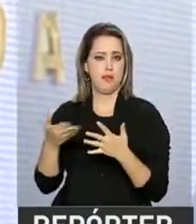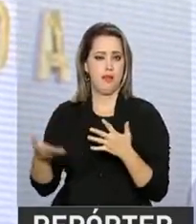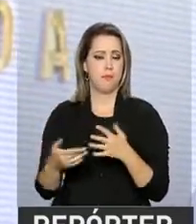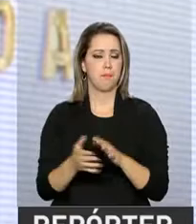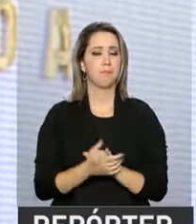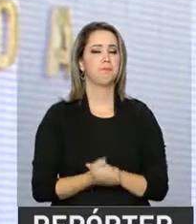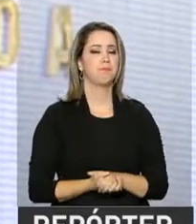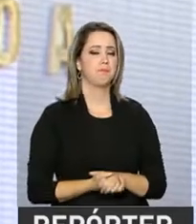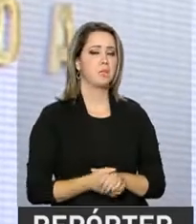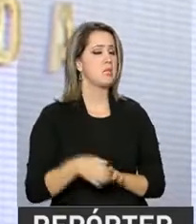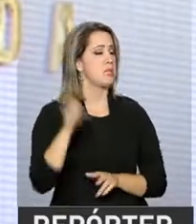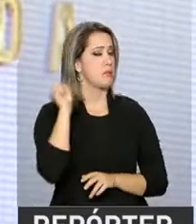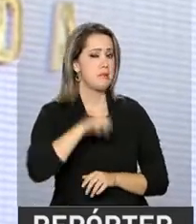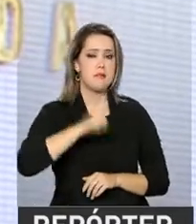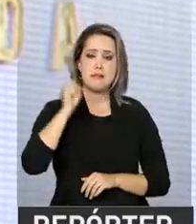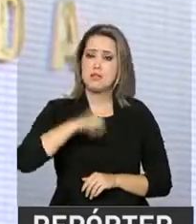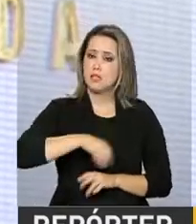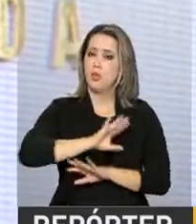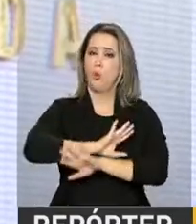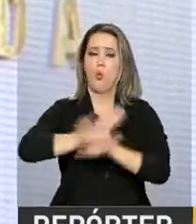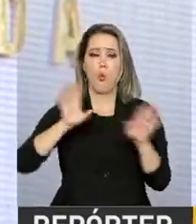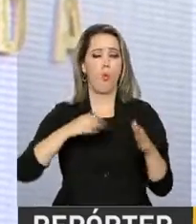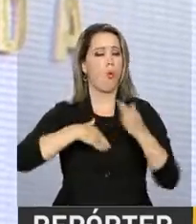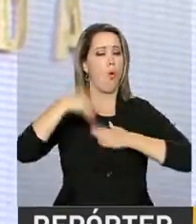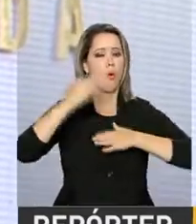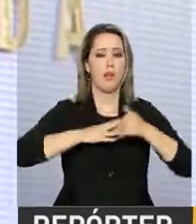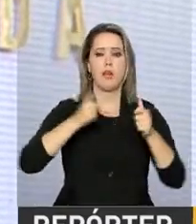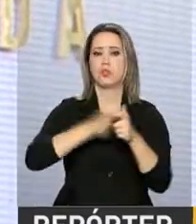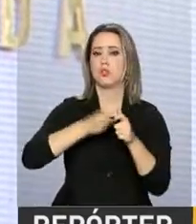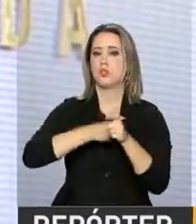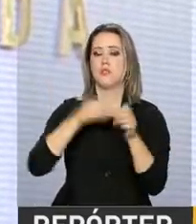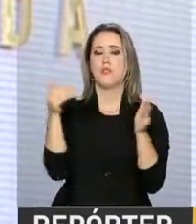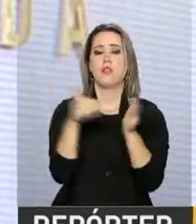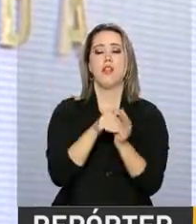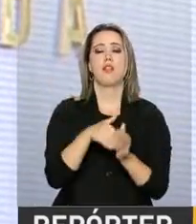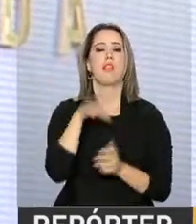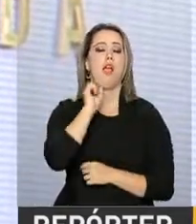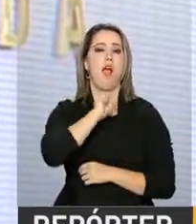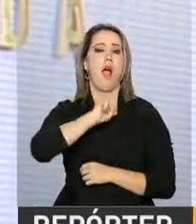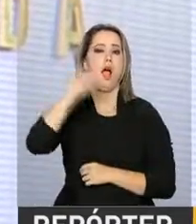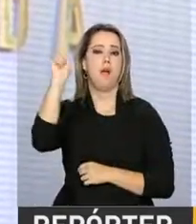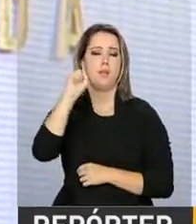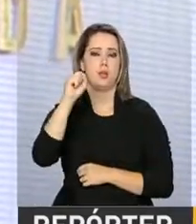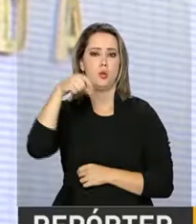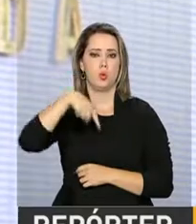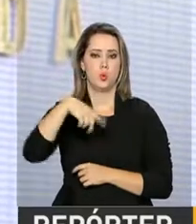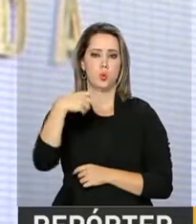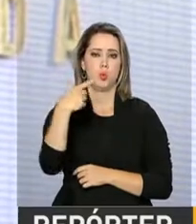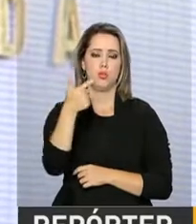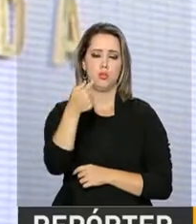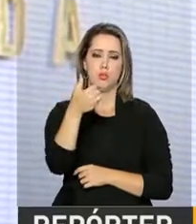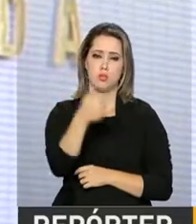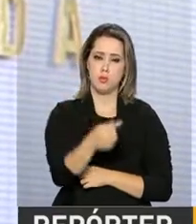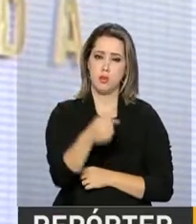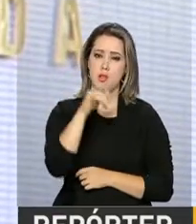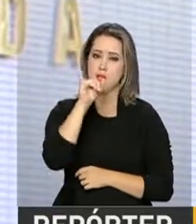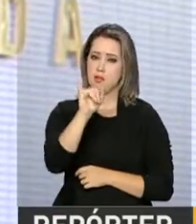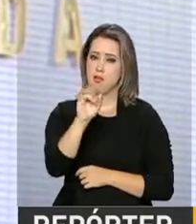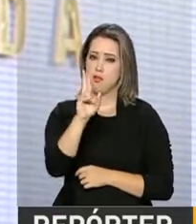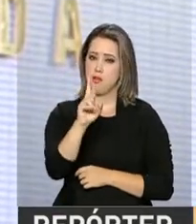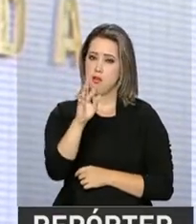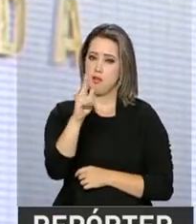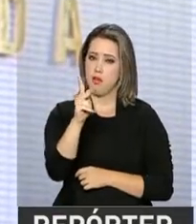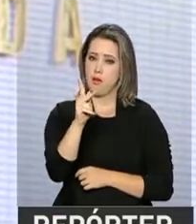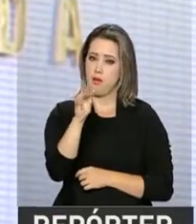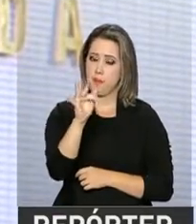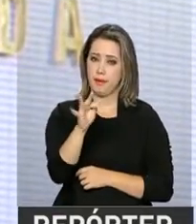abril, abril de 2017, podem ser parceladas, e se inclui aí o IRPF 2017. Caso o